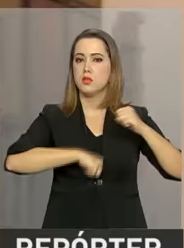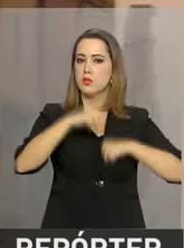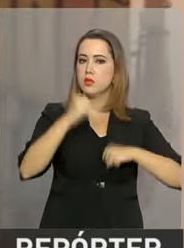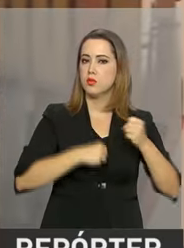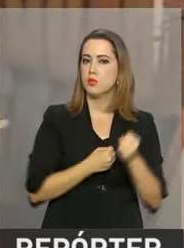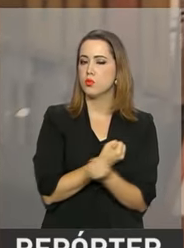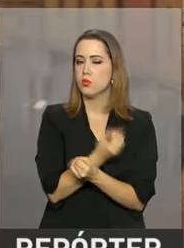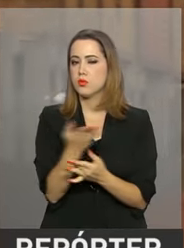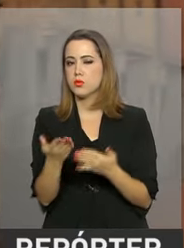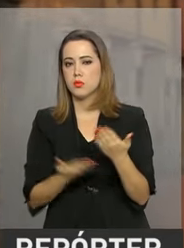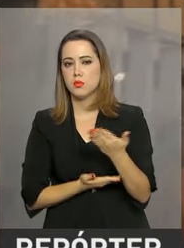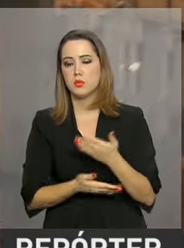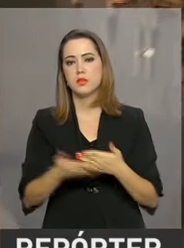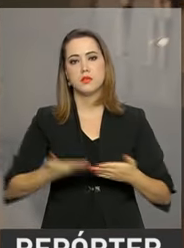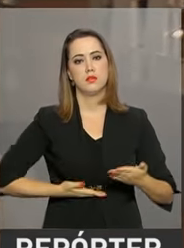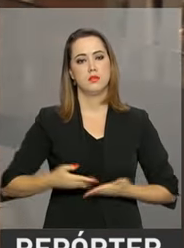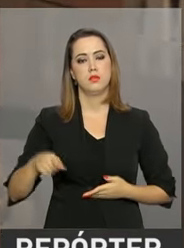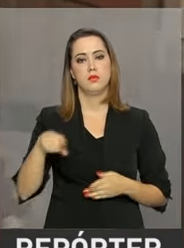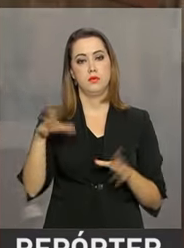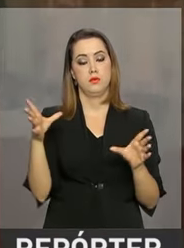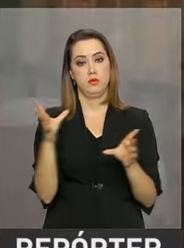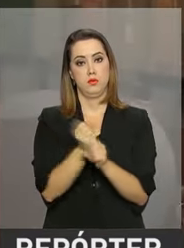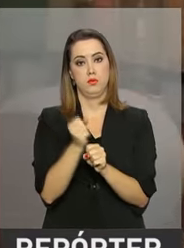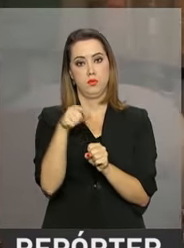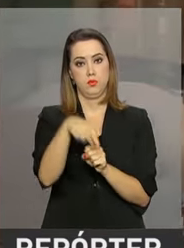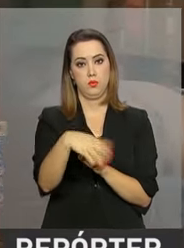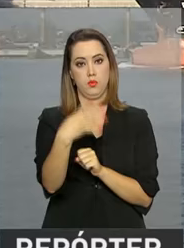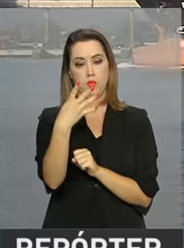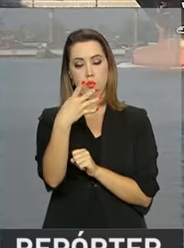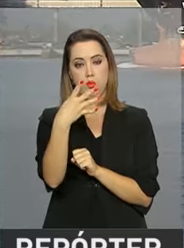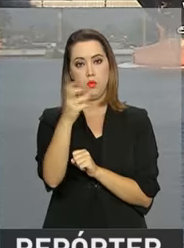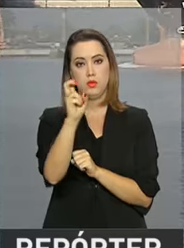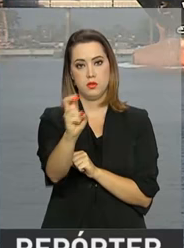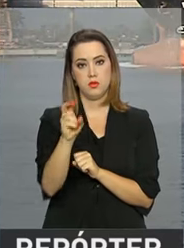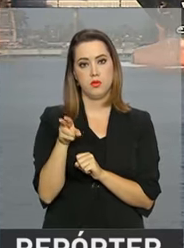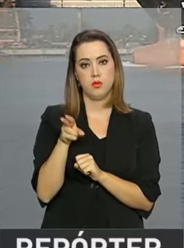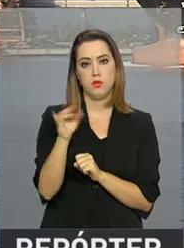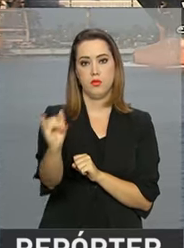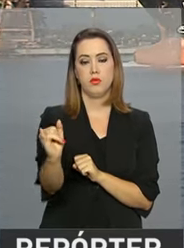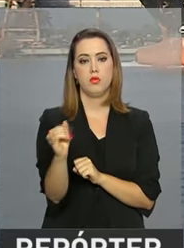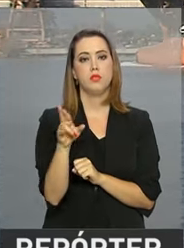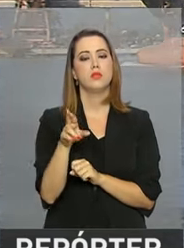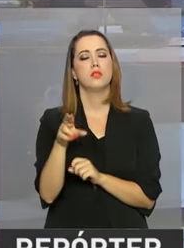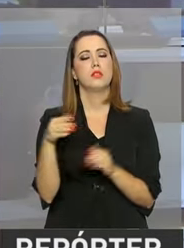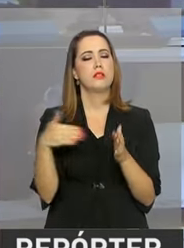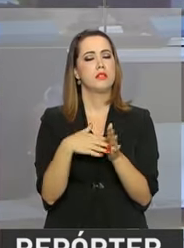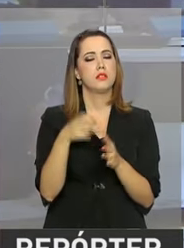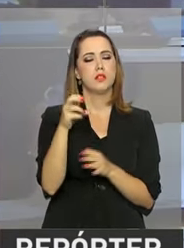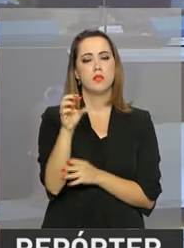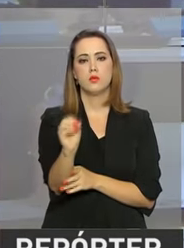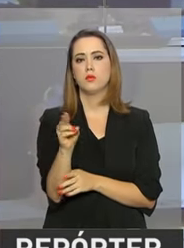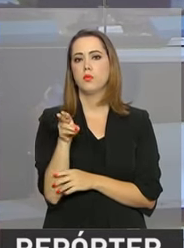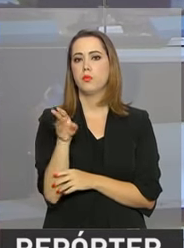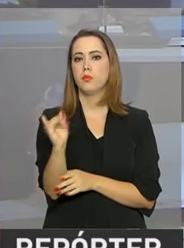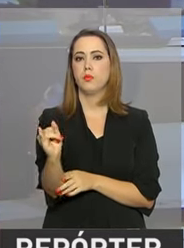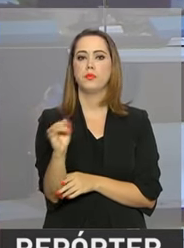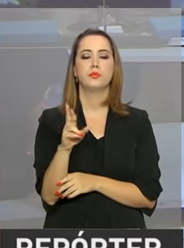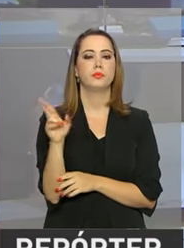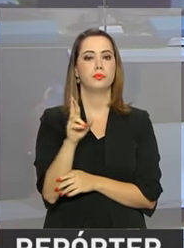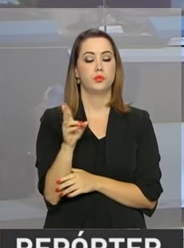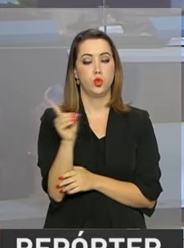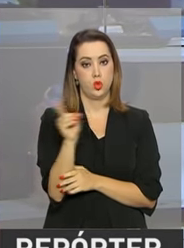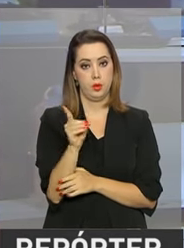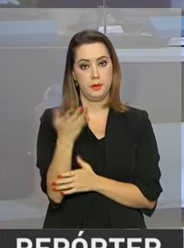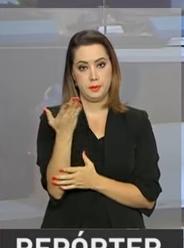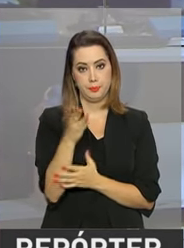é fechar o ano com um saldo positivo de 45 bilhões a 50 bilhões de dólares. Os Jogos